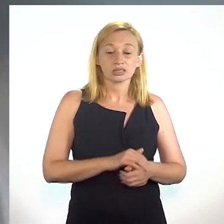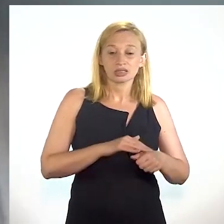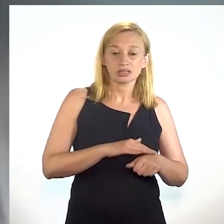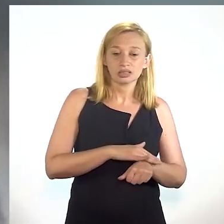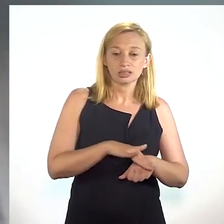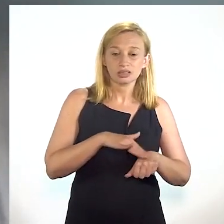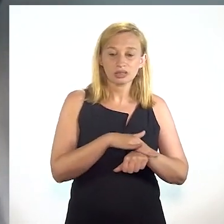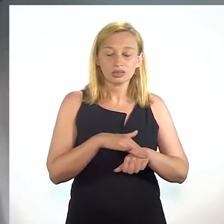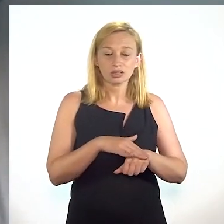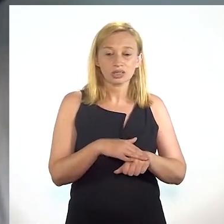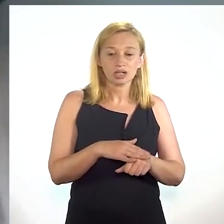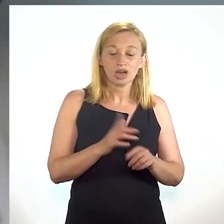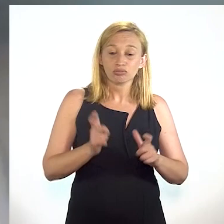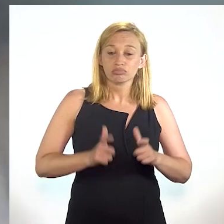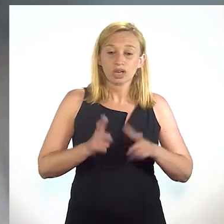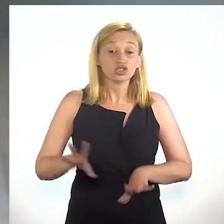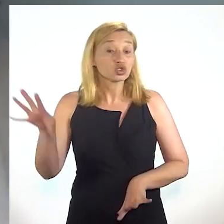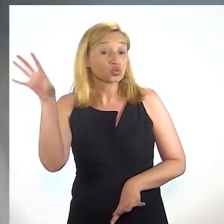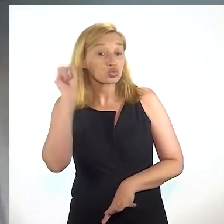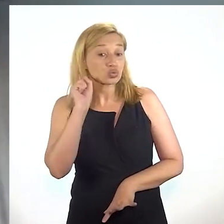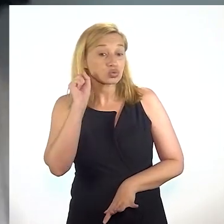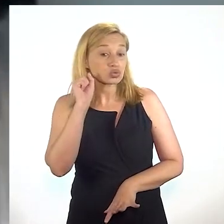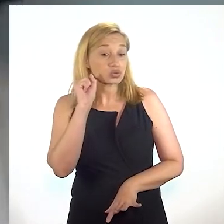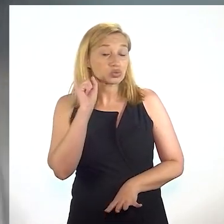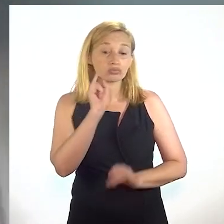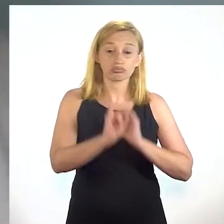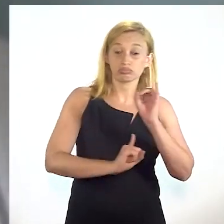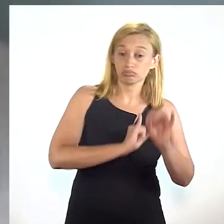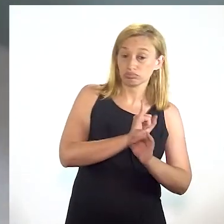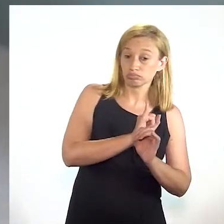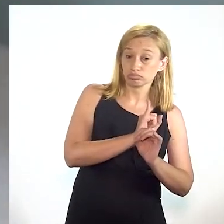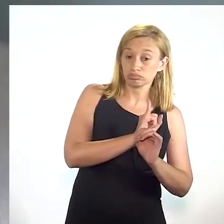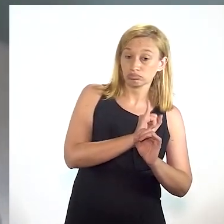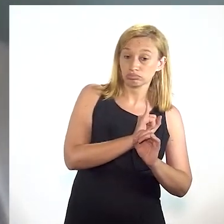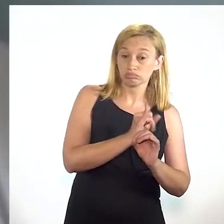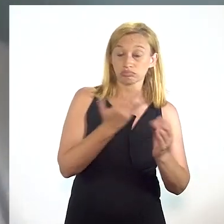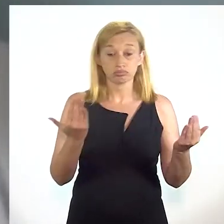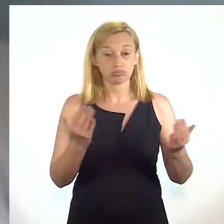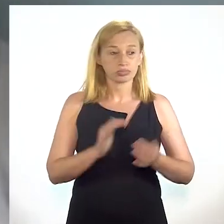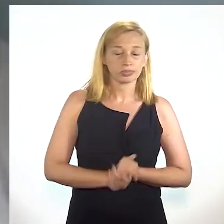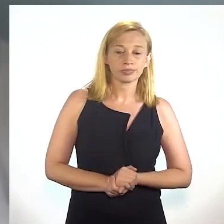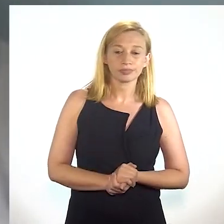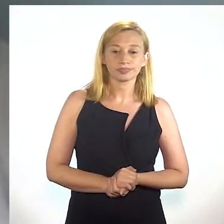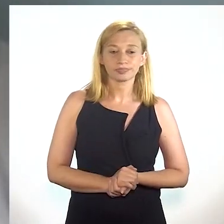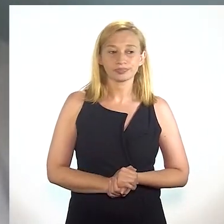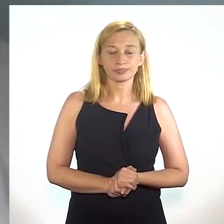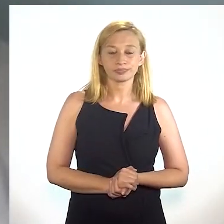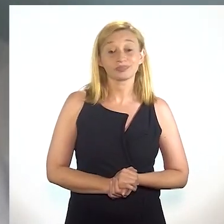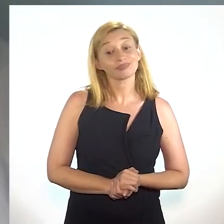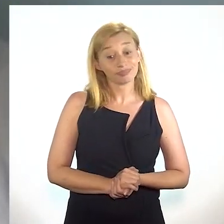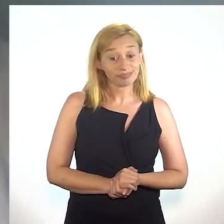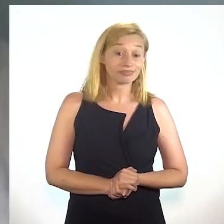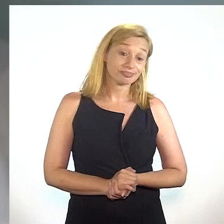realidade em que as rodas eram um caminho de escuta para um caminho da internet.